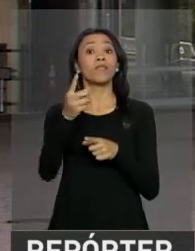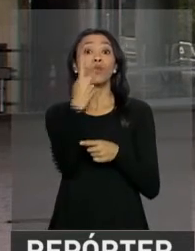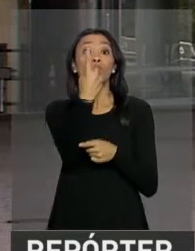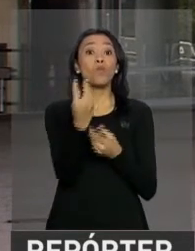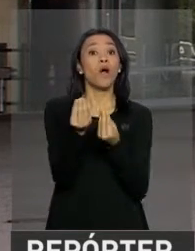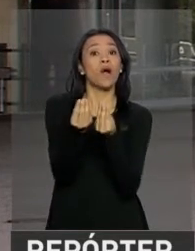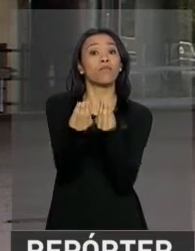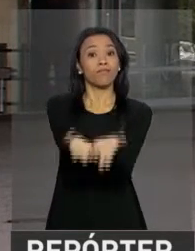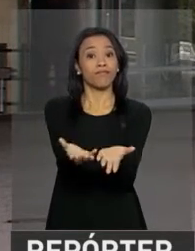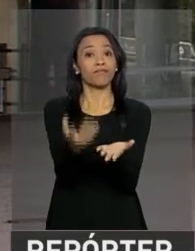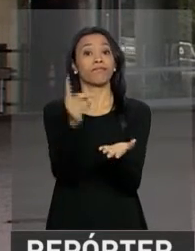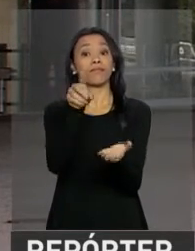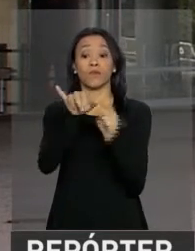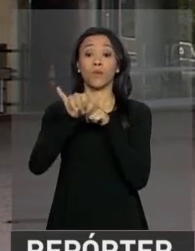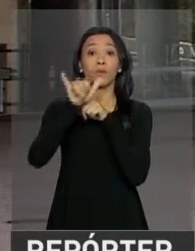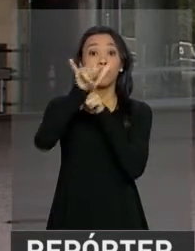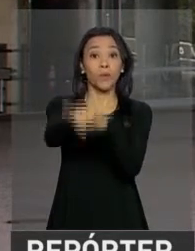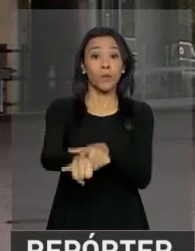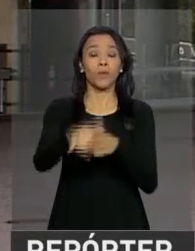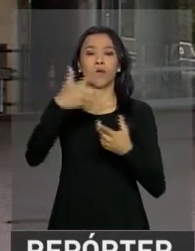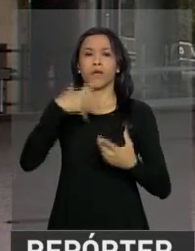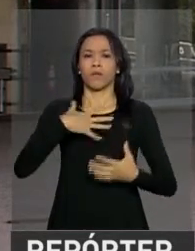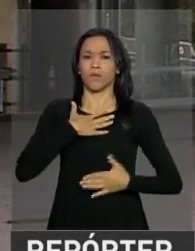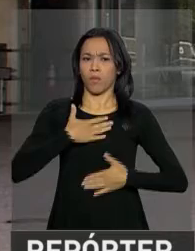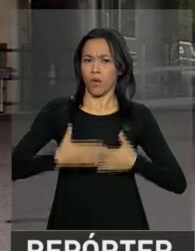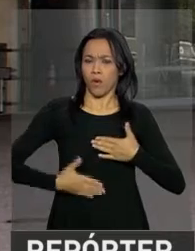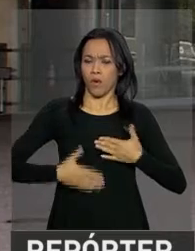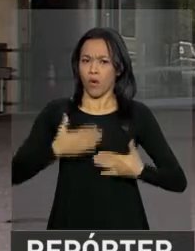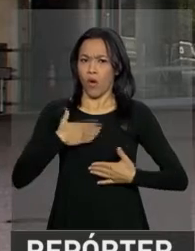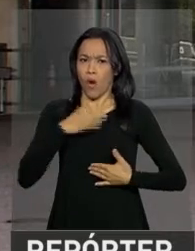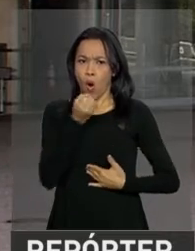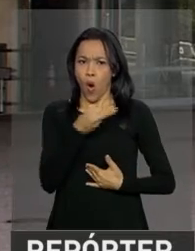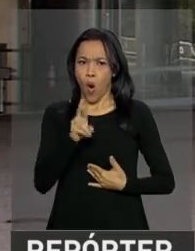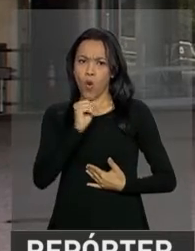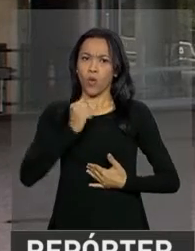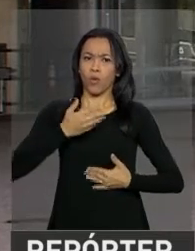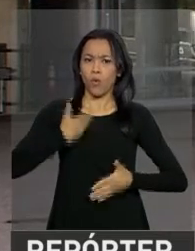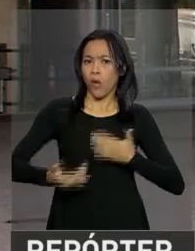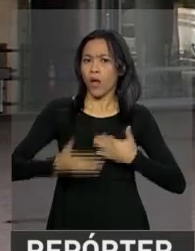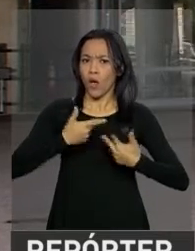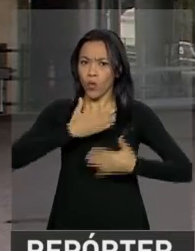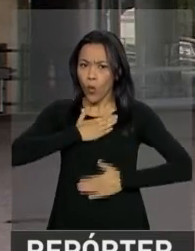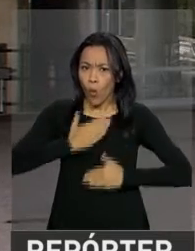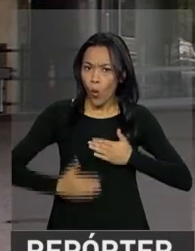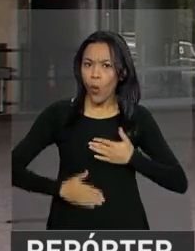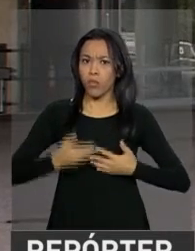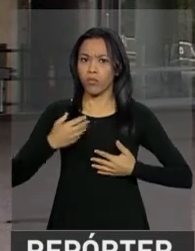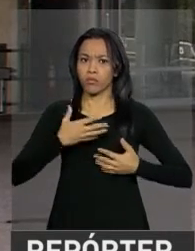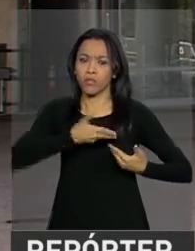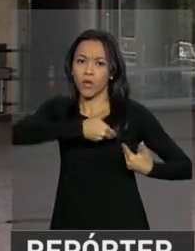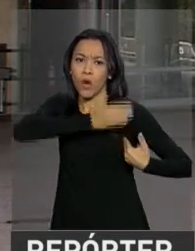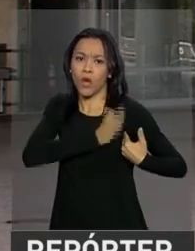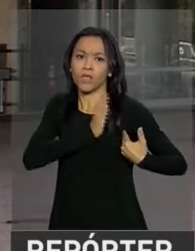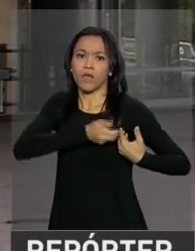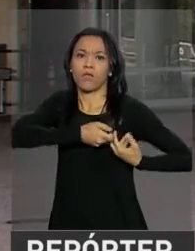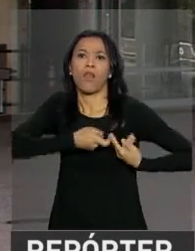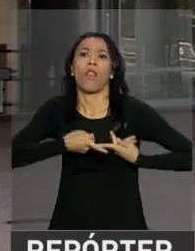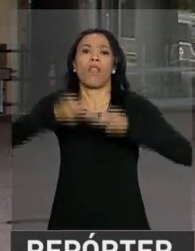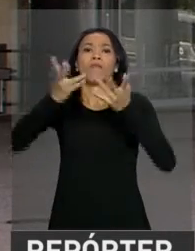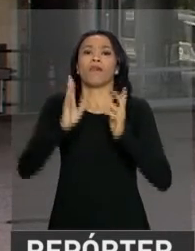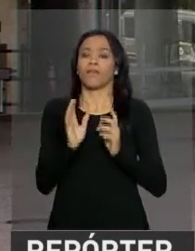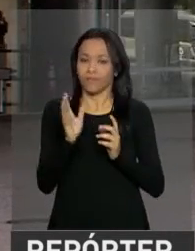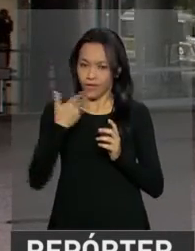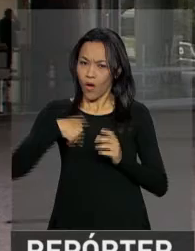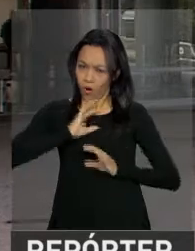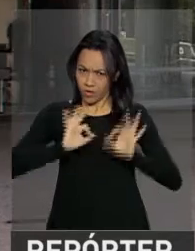aeronave para fazer o transporte de órgãos tecidos e partes do corpo humano para transplantes a nossa equipe preparou